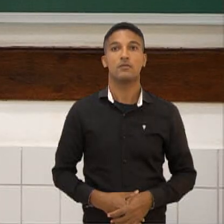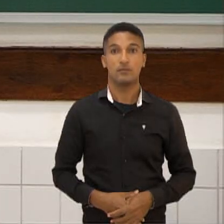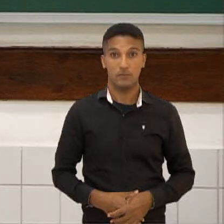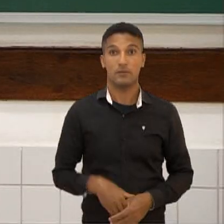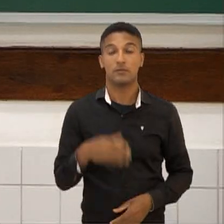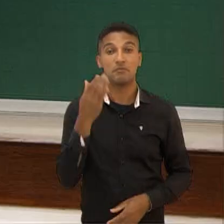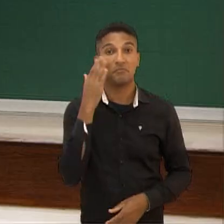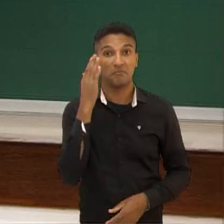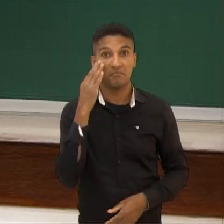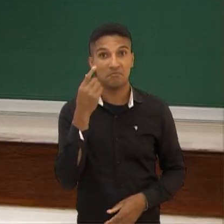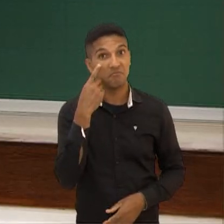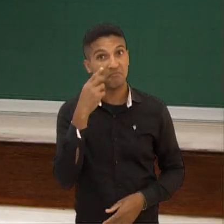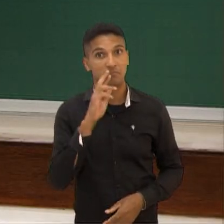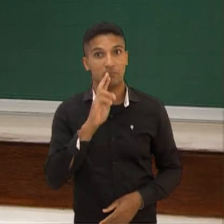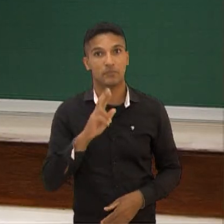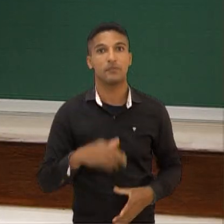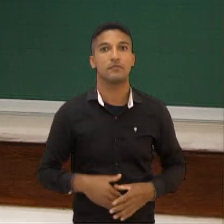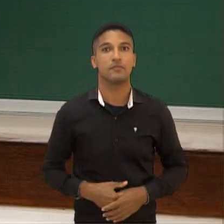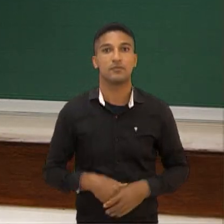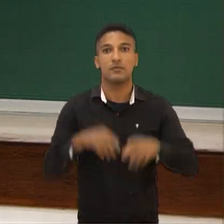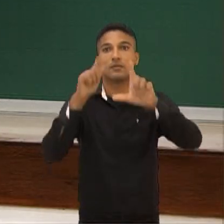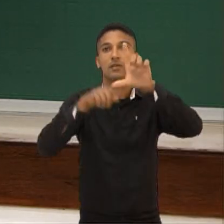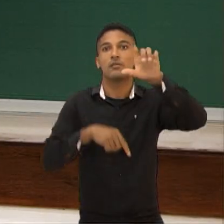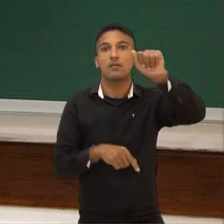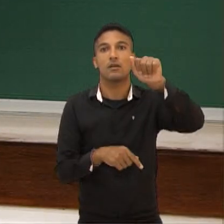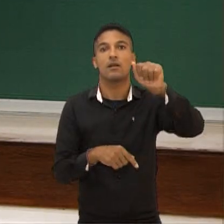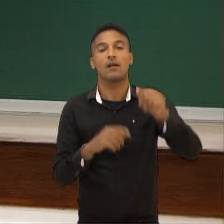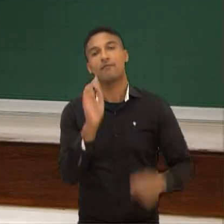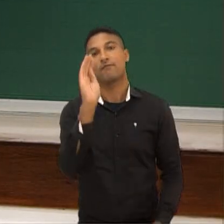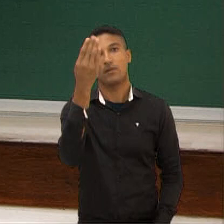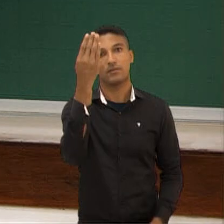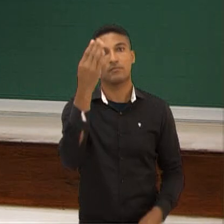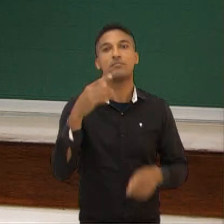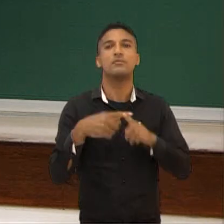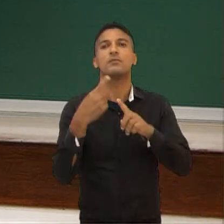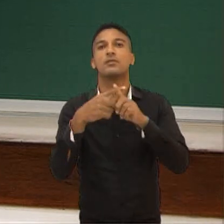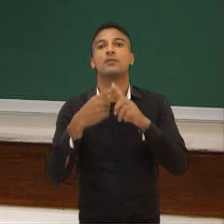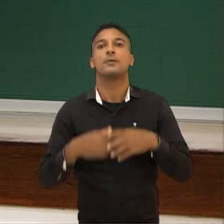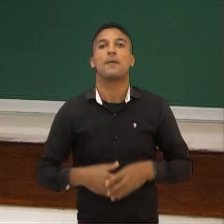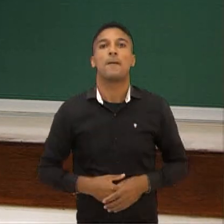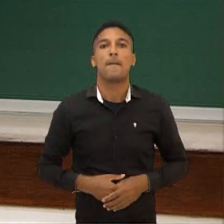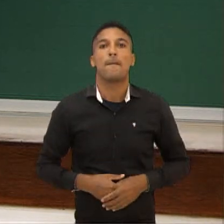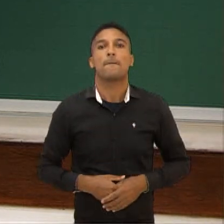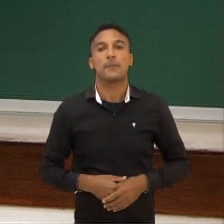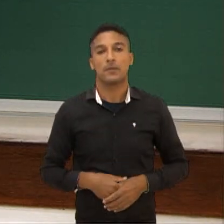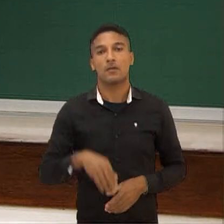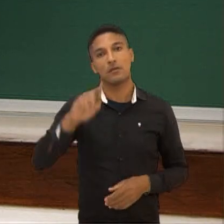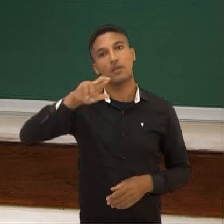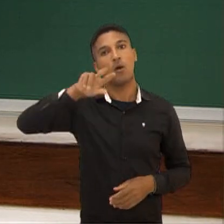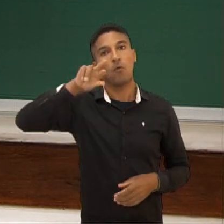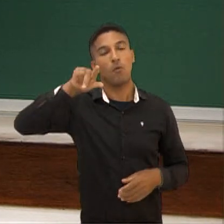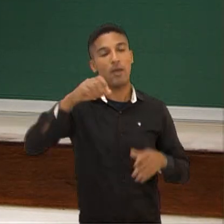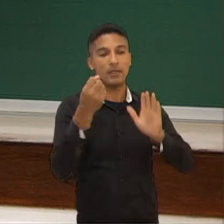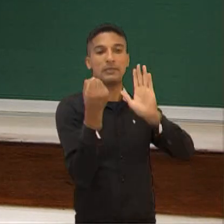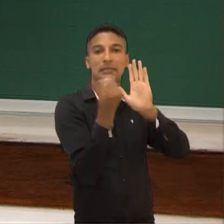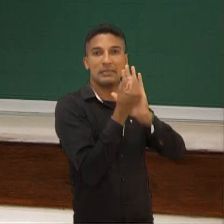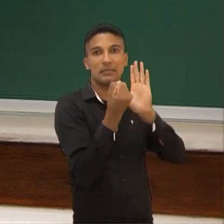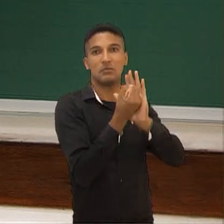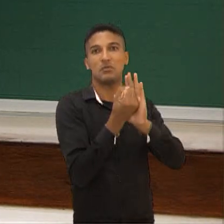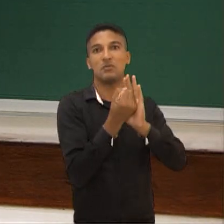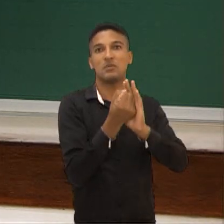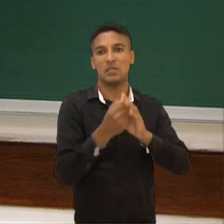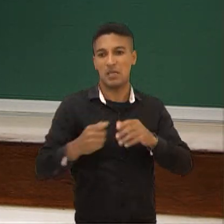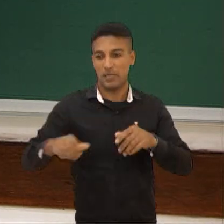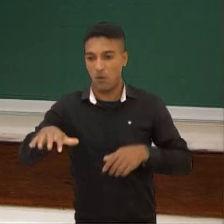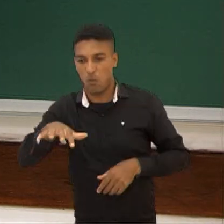Vamos a ver entonces. Letra A, é falsa. Por quê? Não é um símbolo de guerra por território,